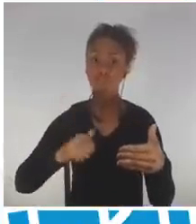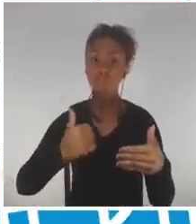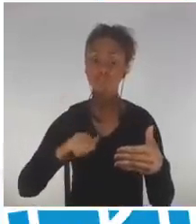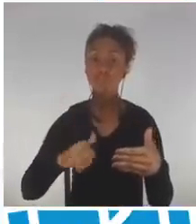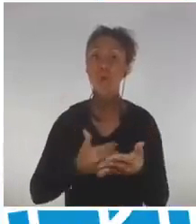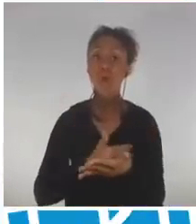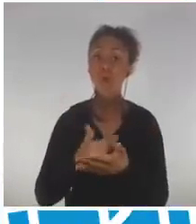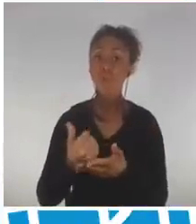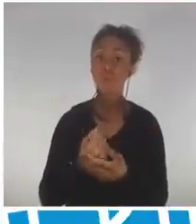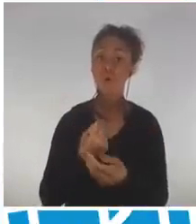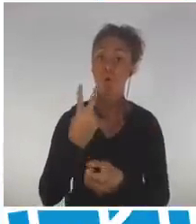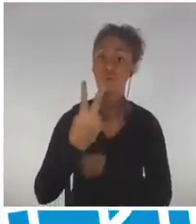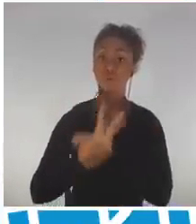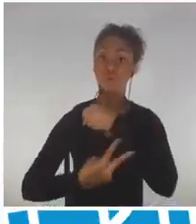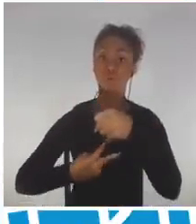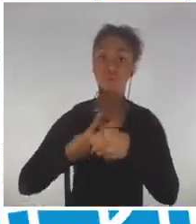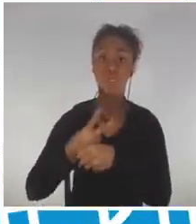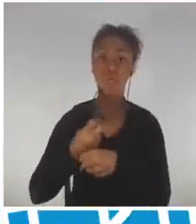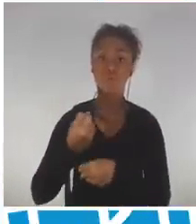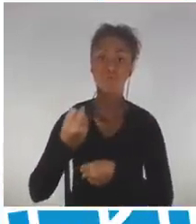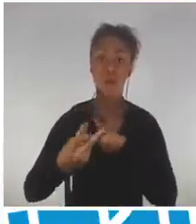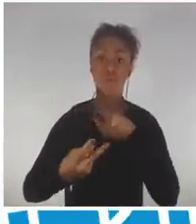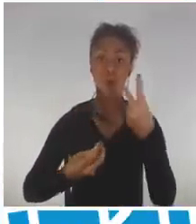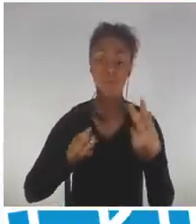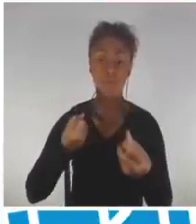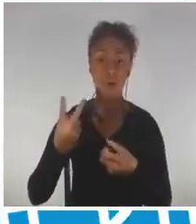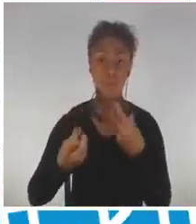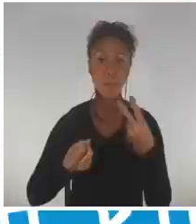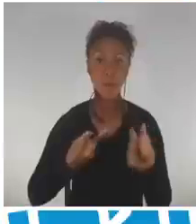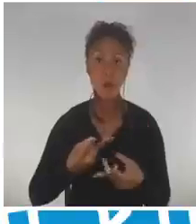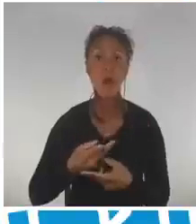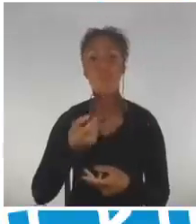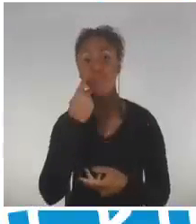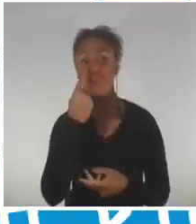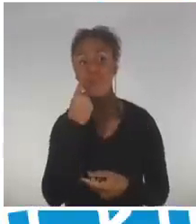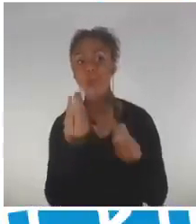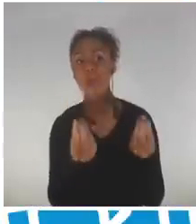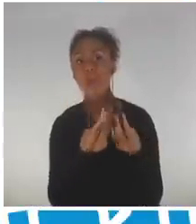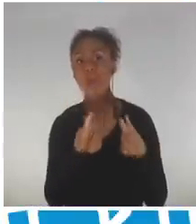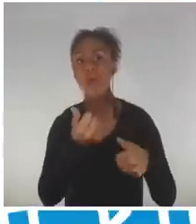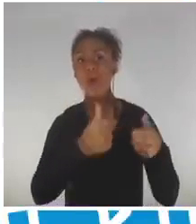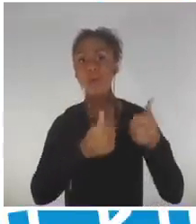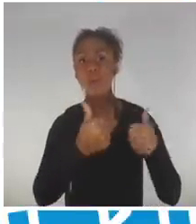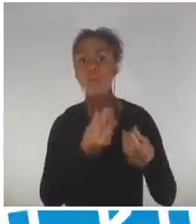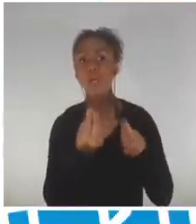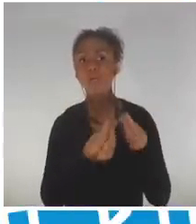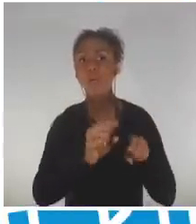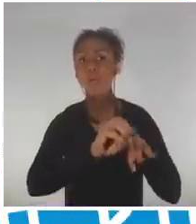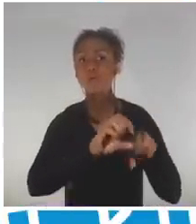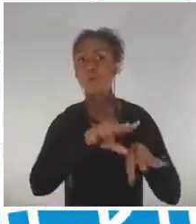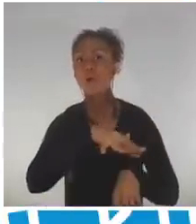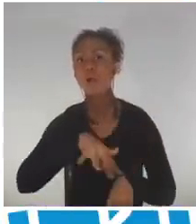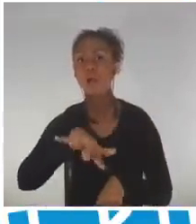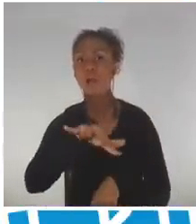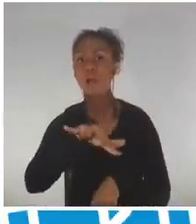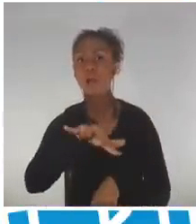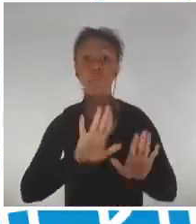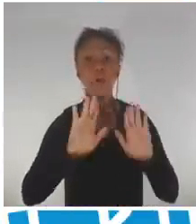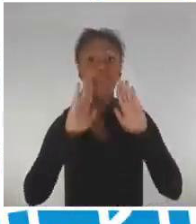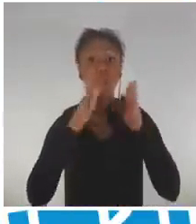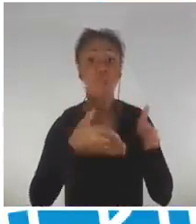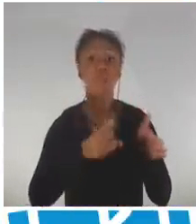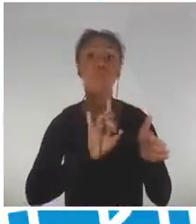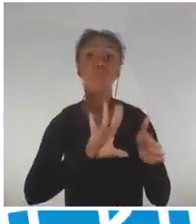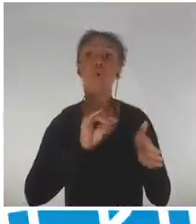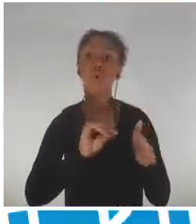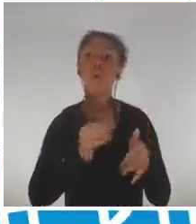né, com finalidade de avaliar a educação da qualidade educacional apenas nas disciplinas de